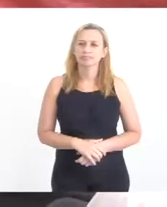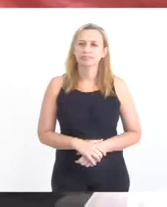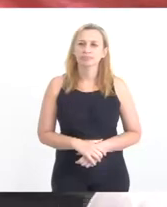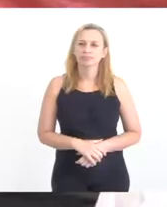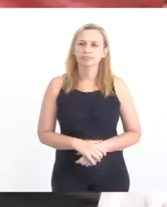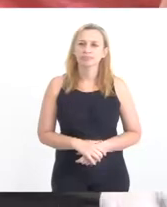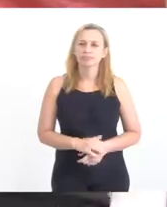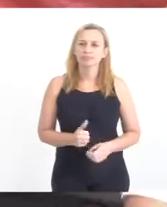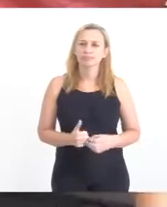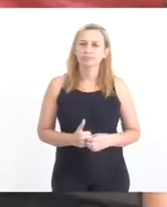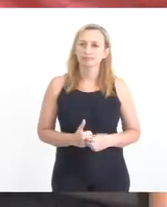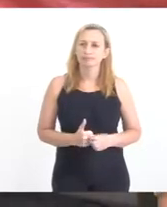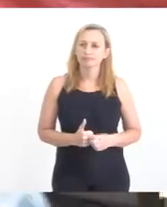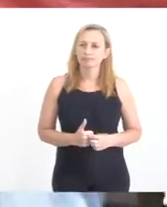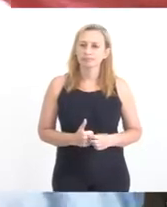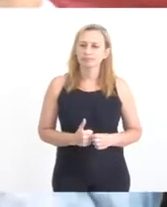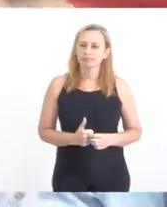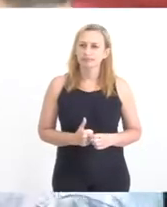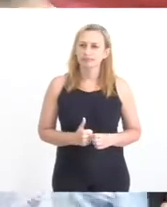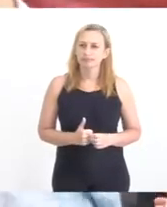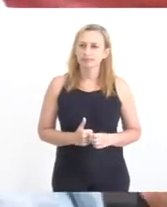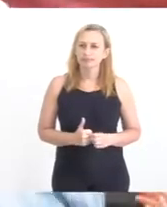E aí